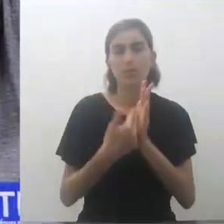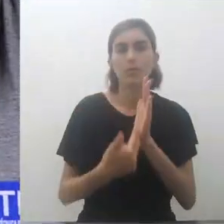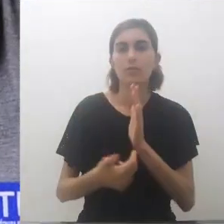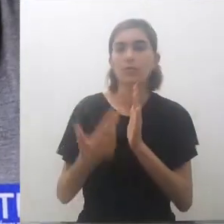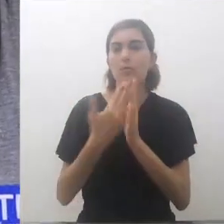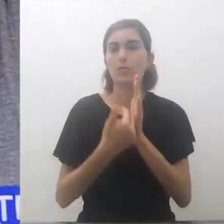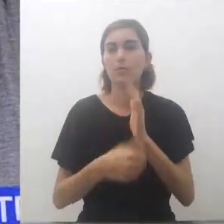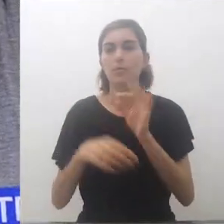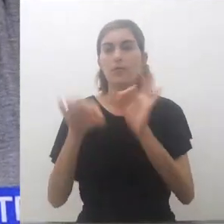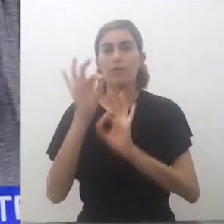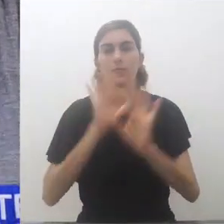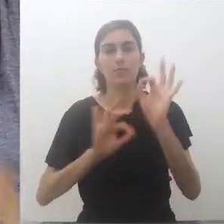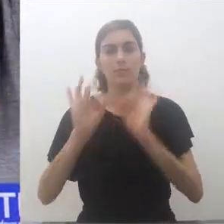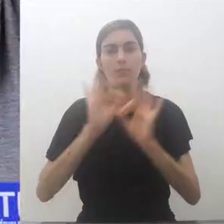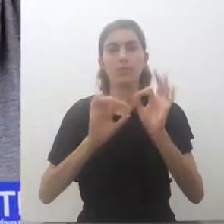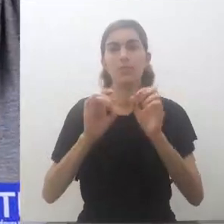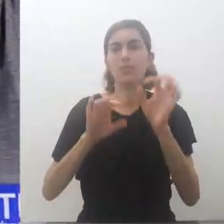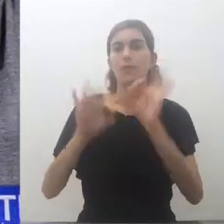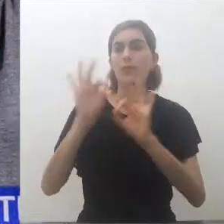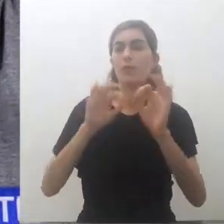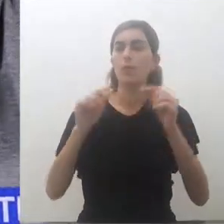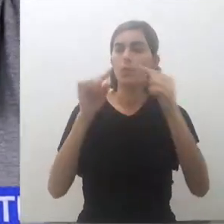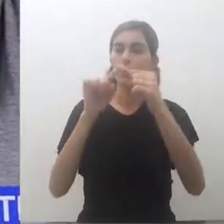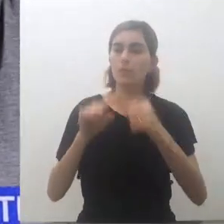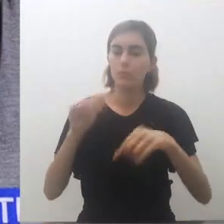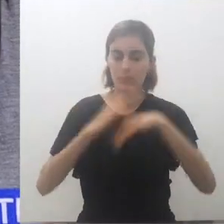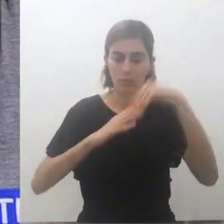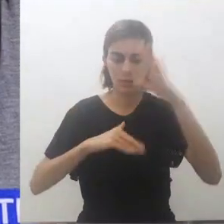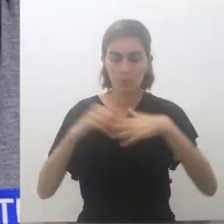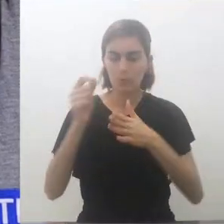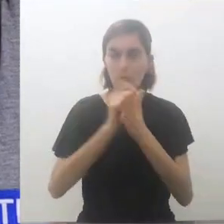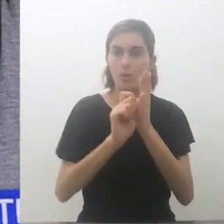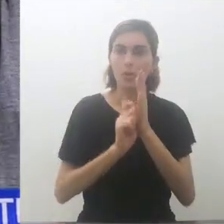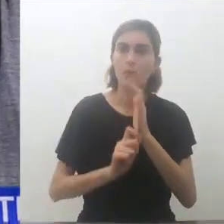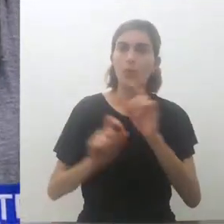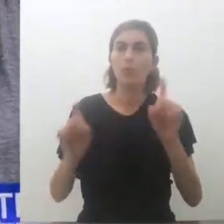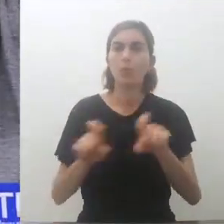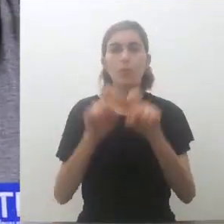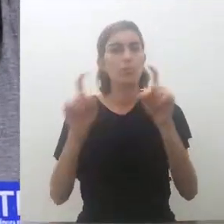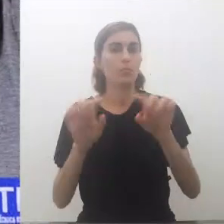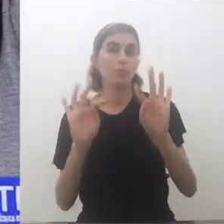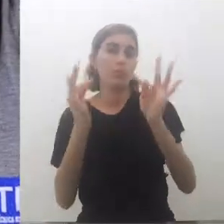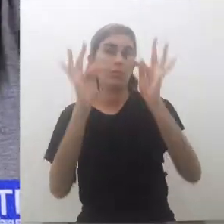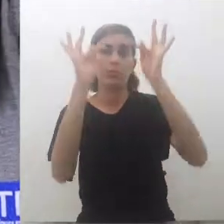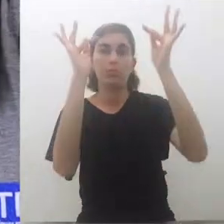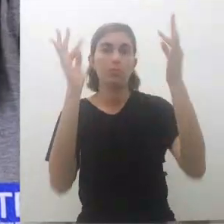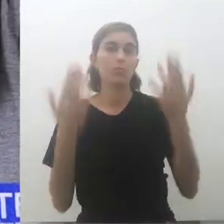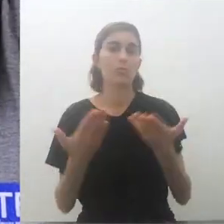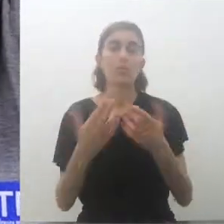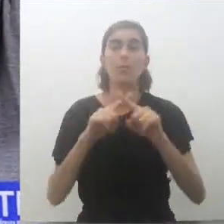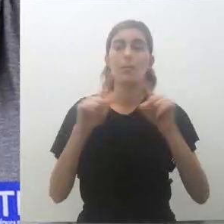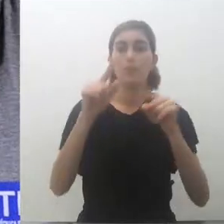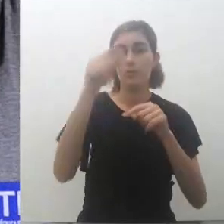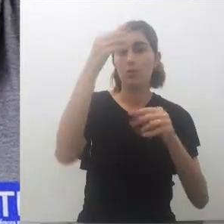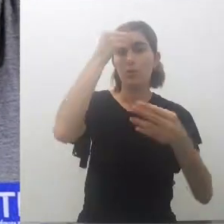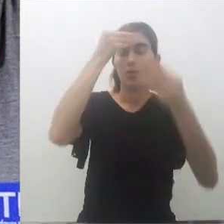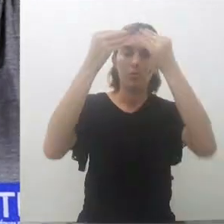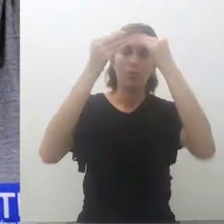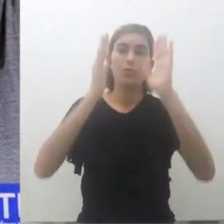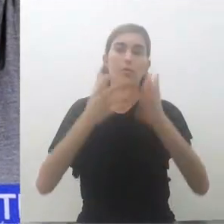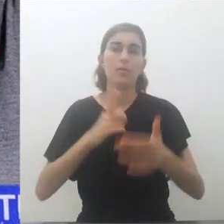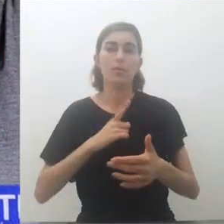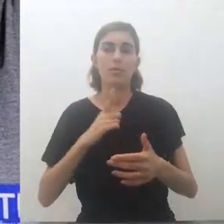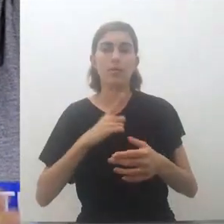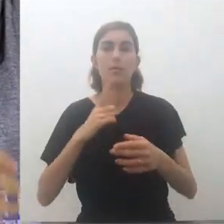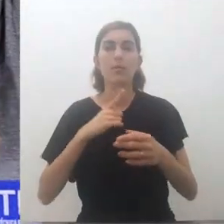realista, de forma manual ou usando tecnologia, mas você já tem a expressão